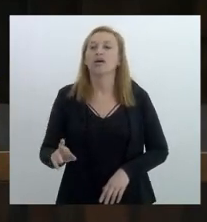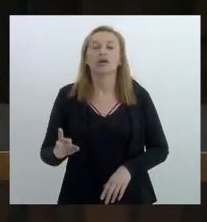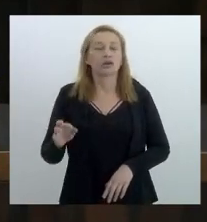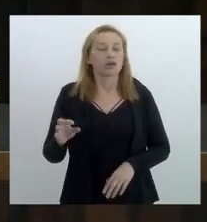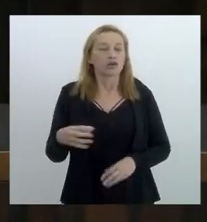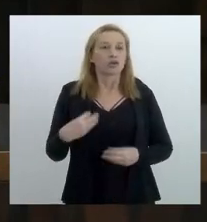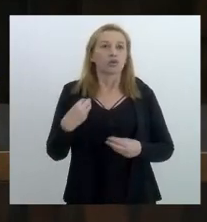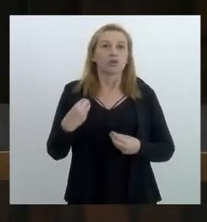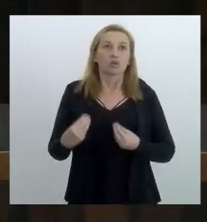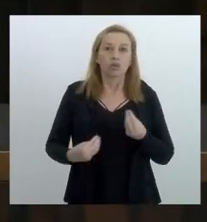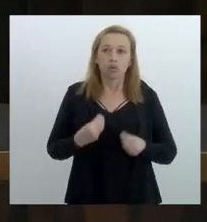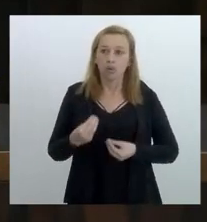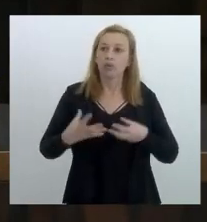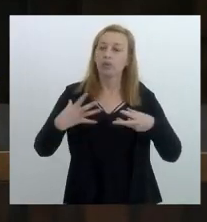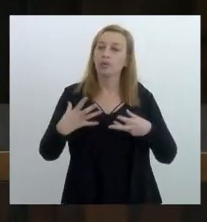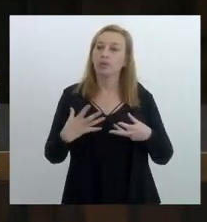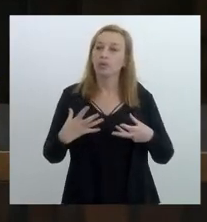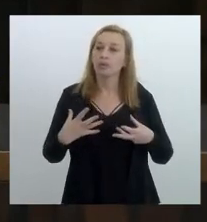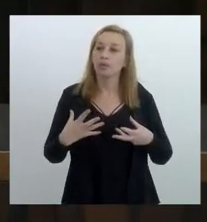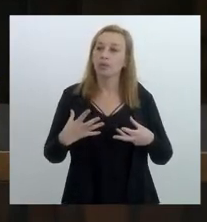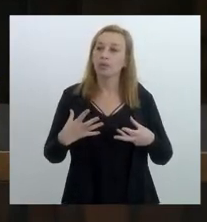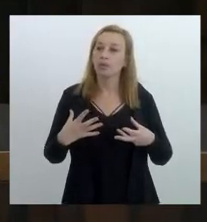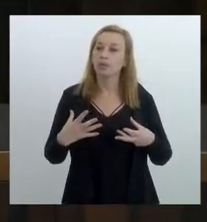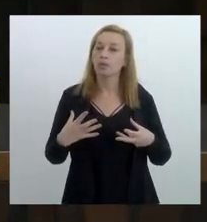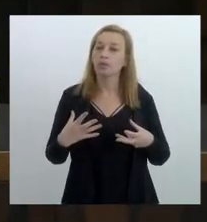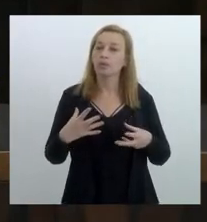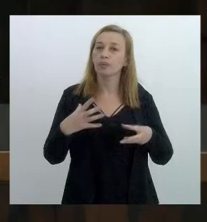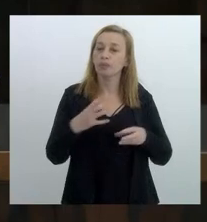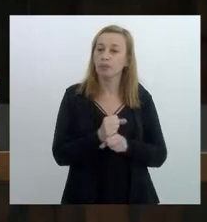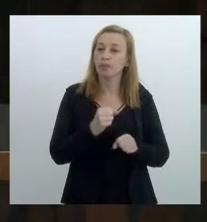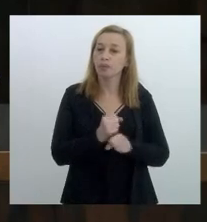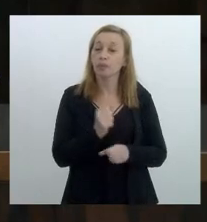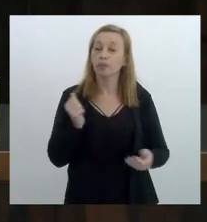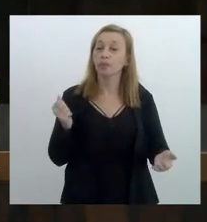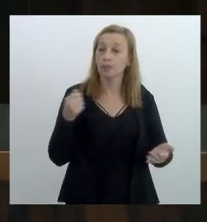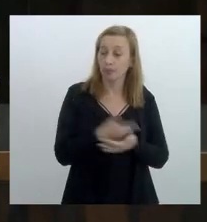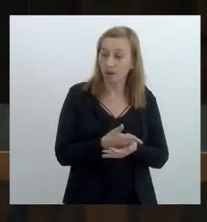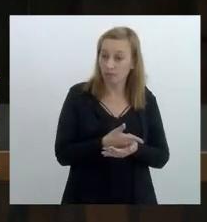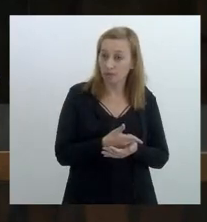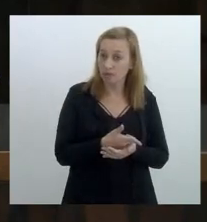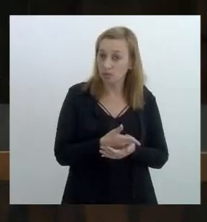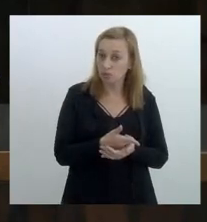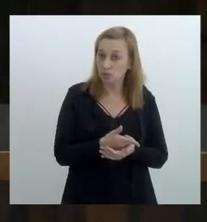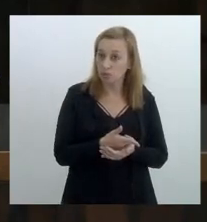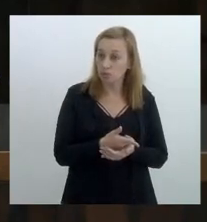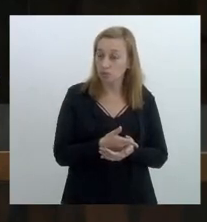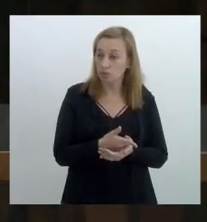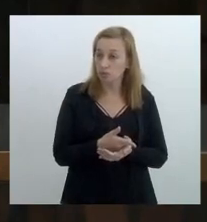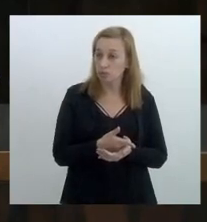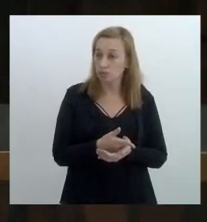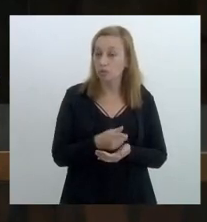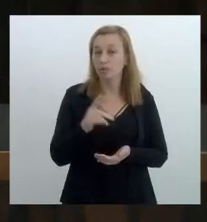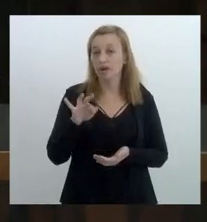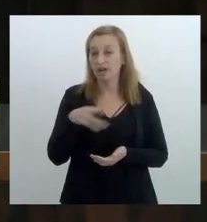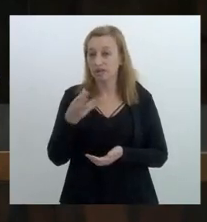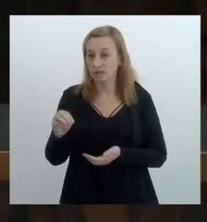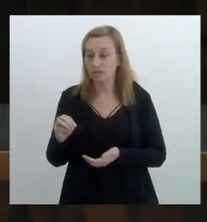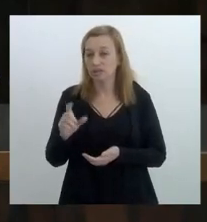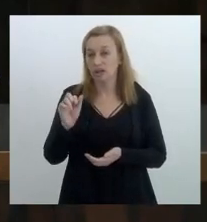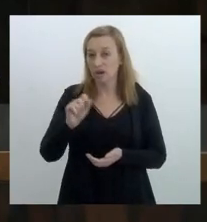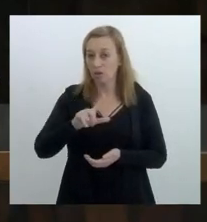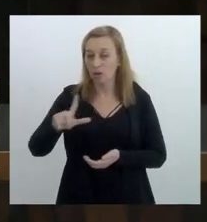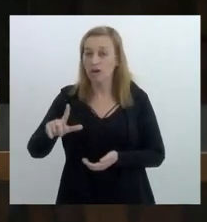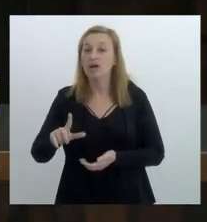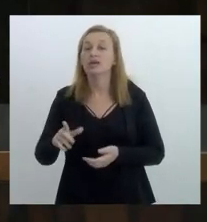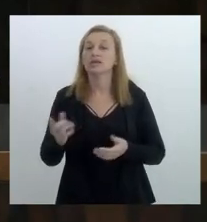Como é computado esses pagamentos, né, da Operação Delaware? Se isso está dentro